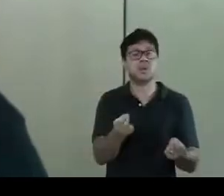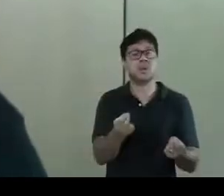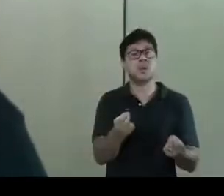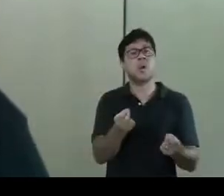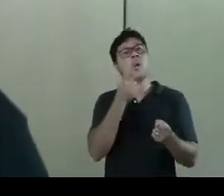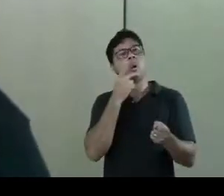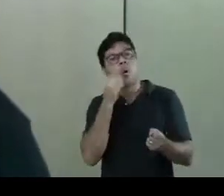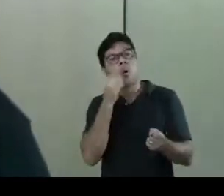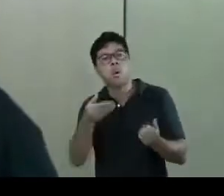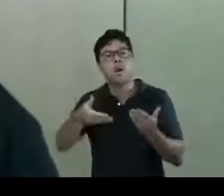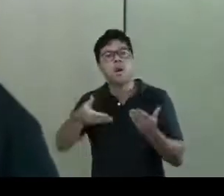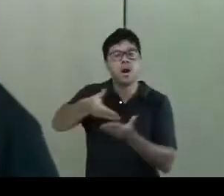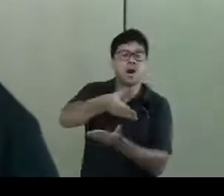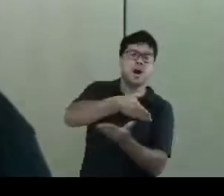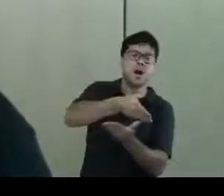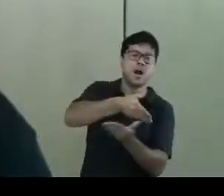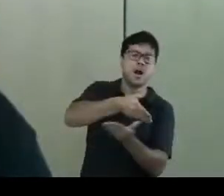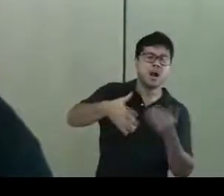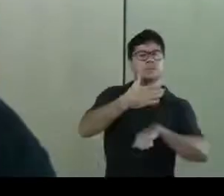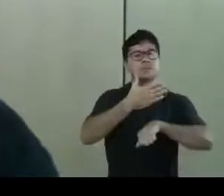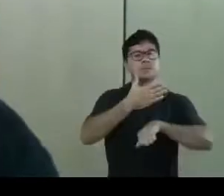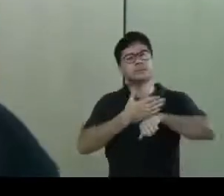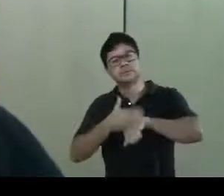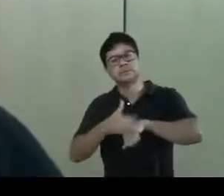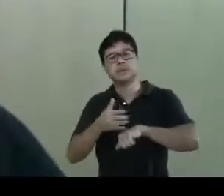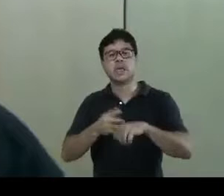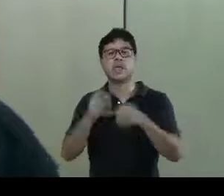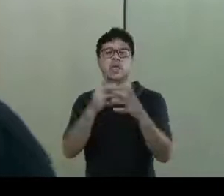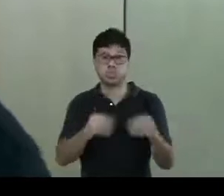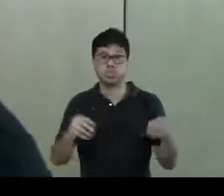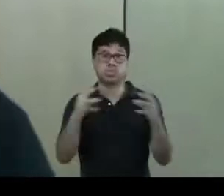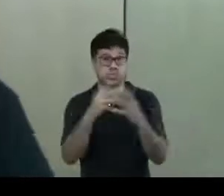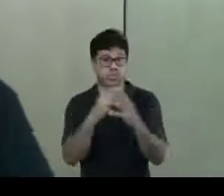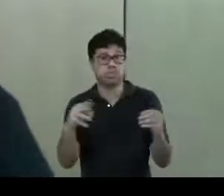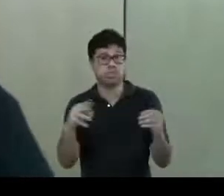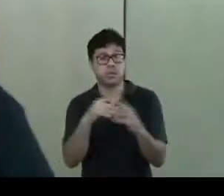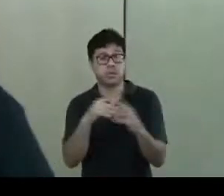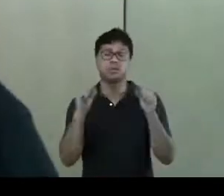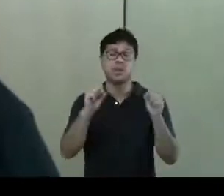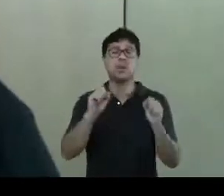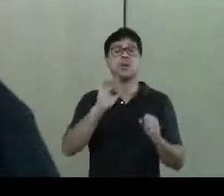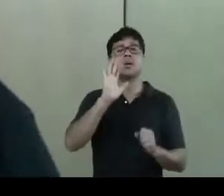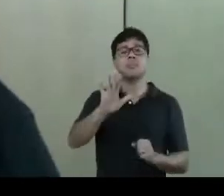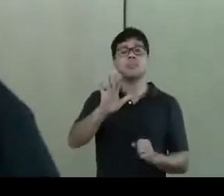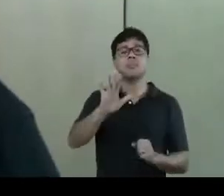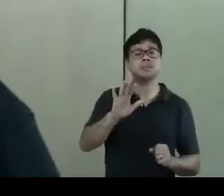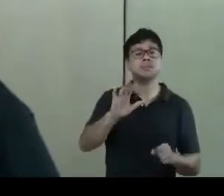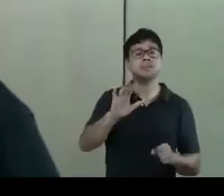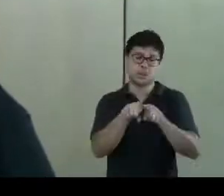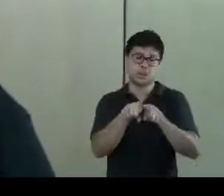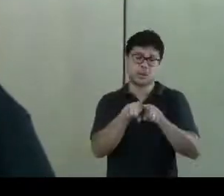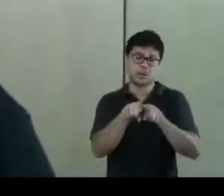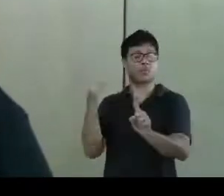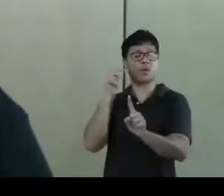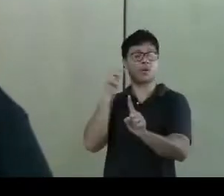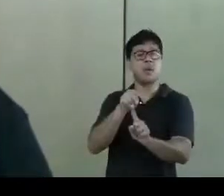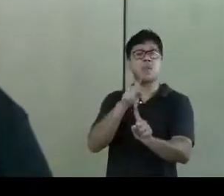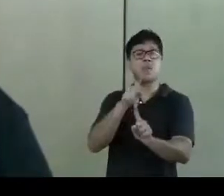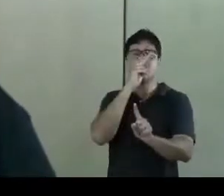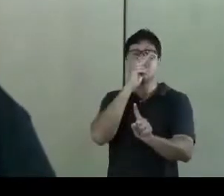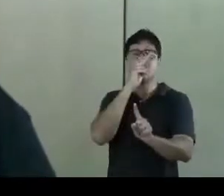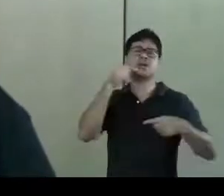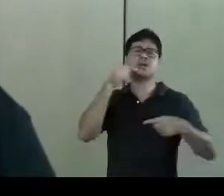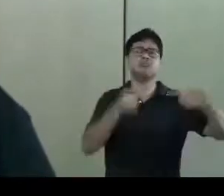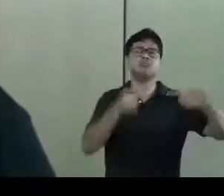se deixar seduzir, né, por uma prática muito mais efêmera, né, mas, sobretudo, do ponto de vista de uma